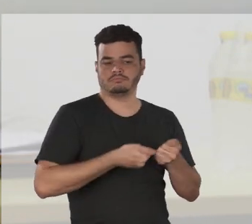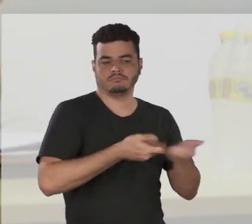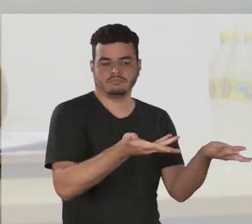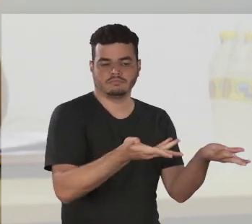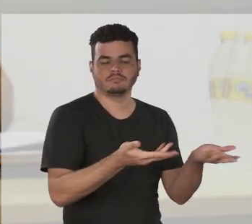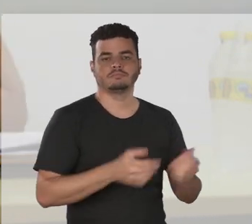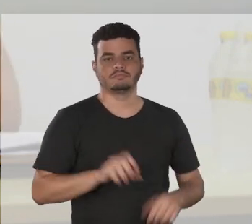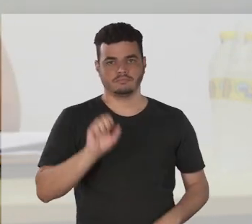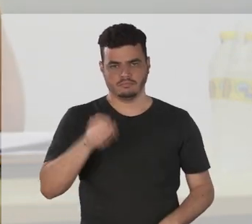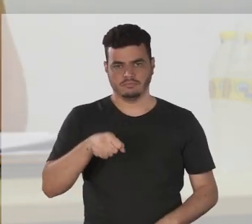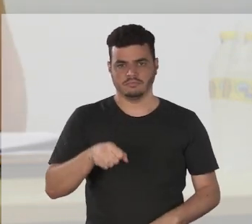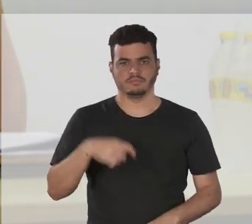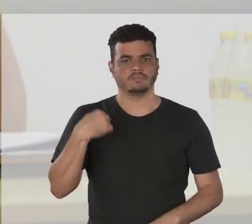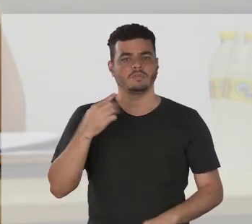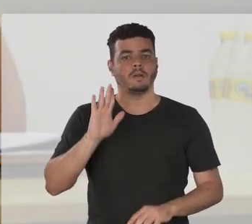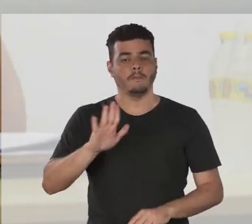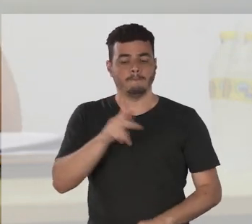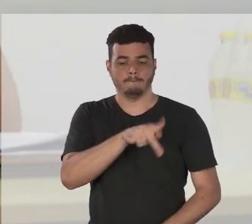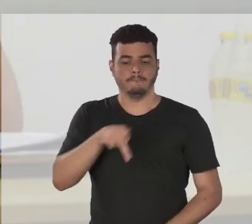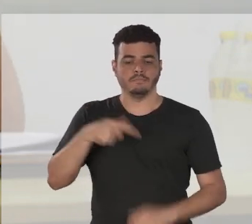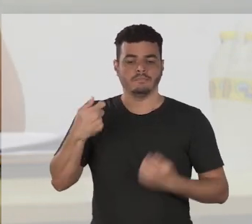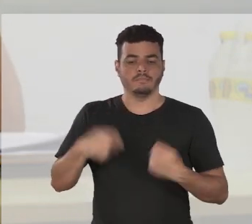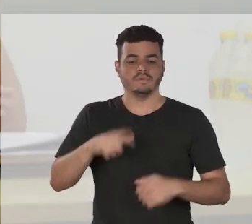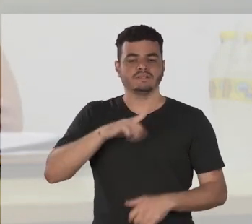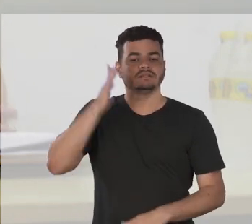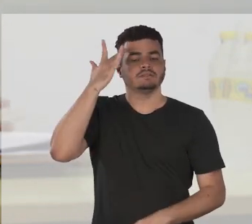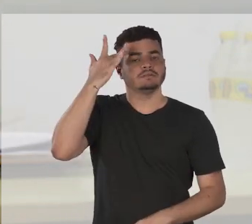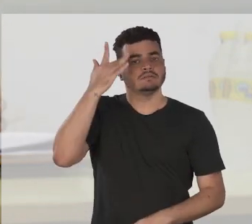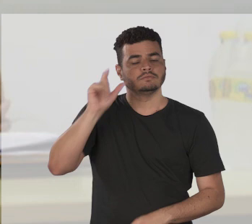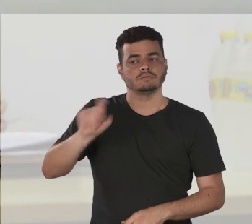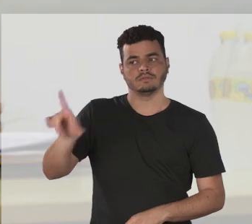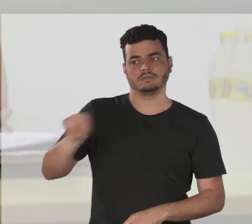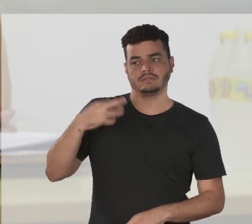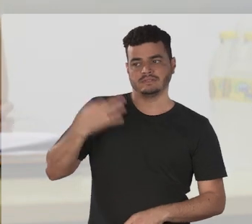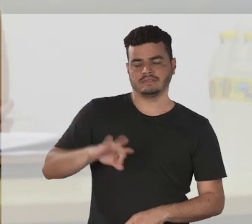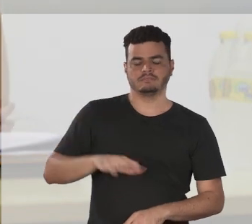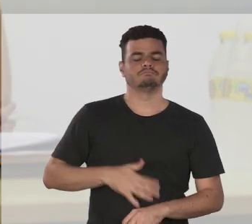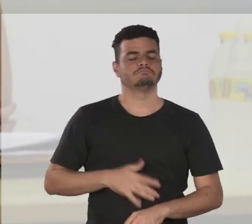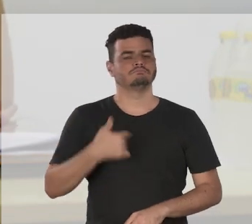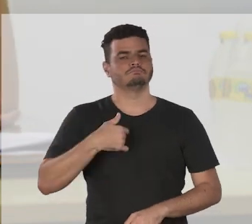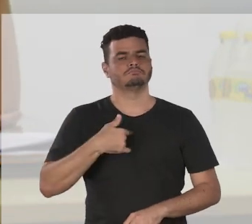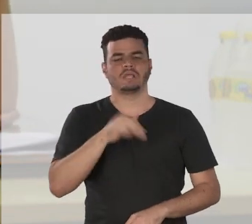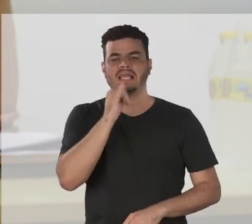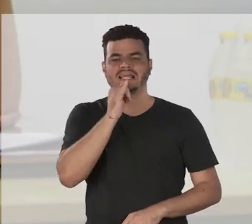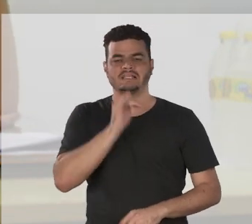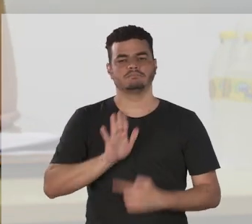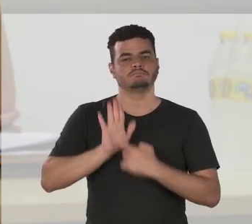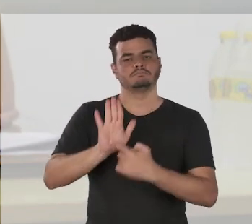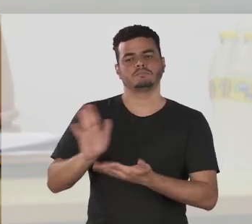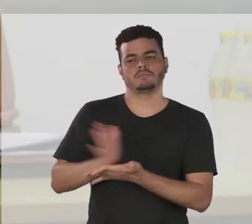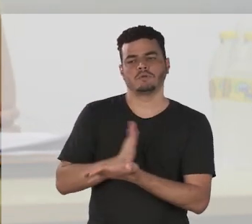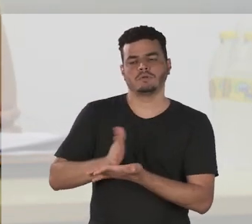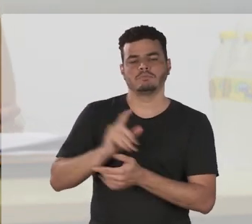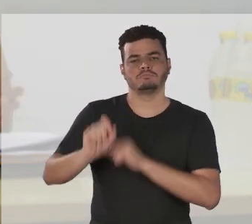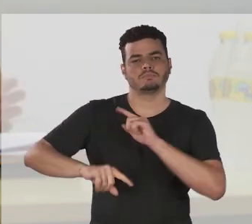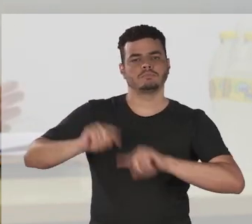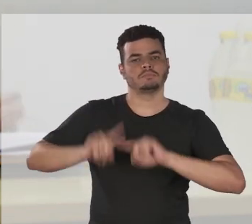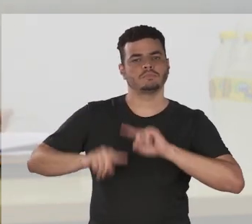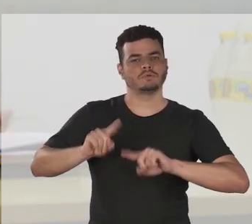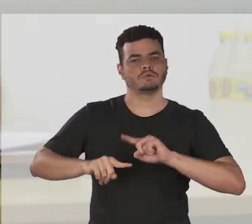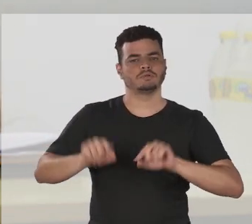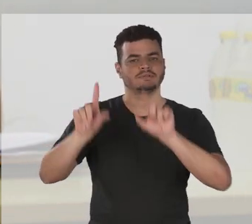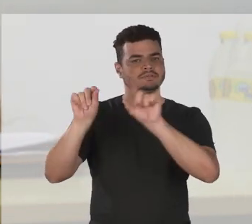né? E o professor tem que ser crítico para discerni-los. Aqui eu trago para vocês alguns exemplos de